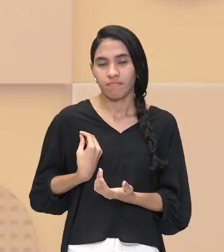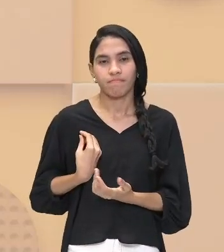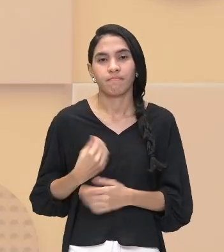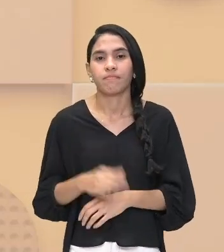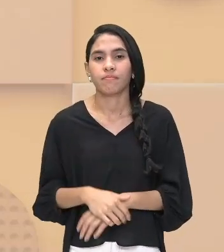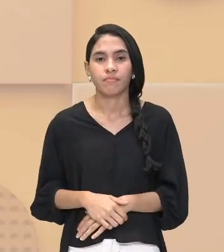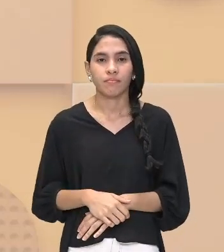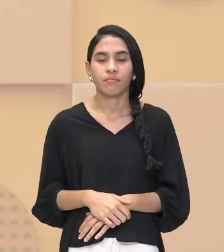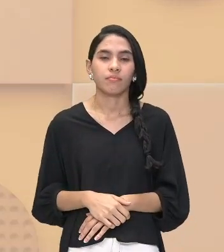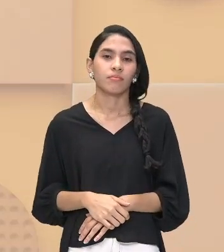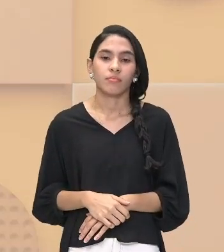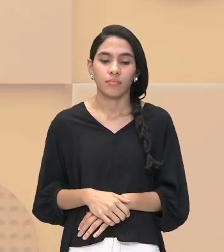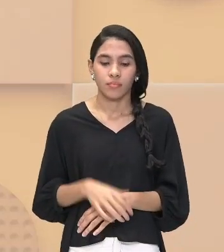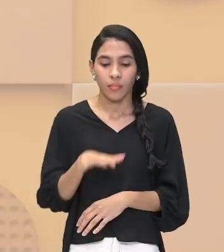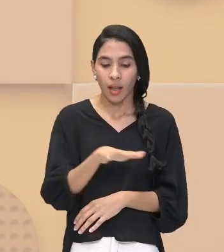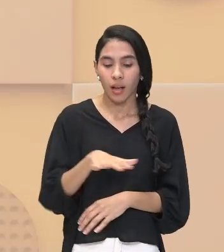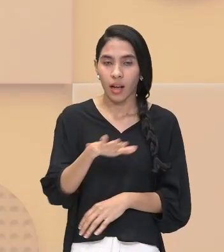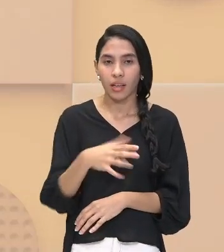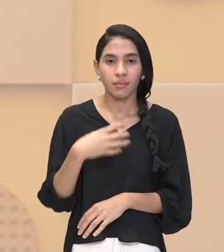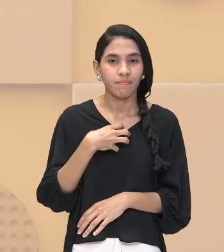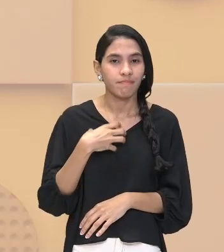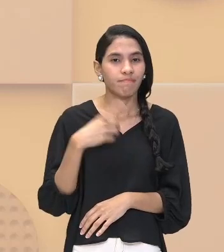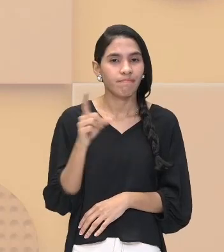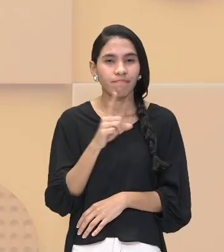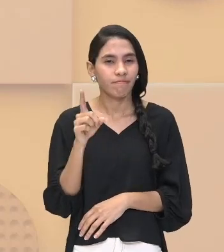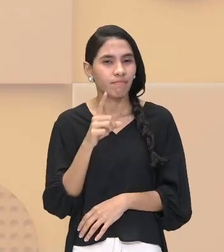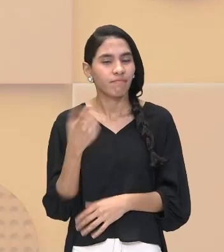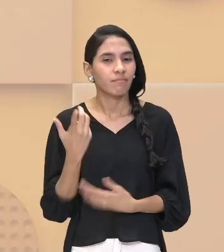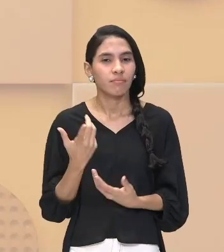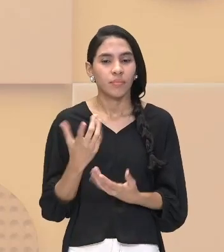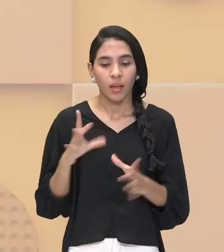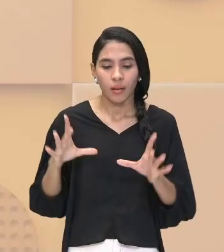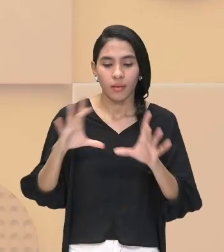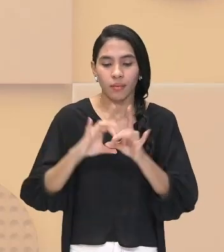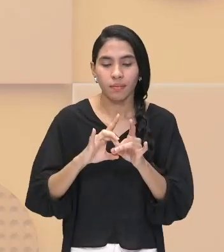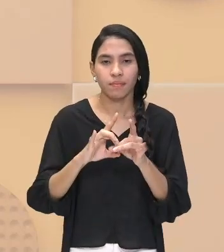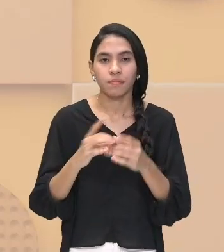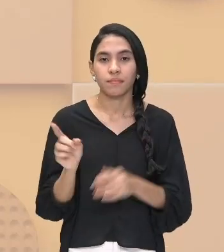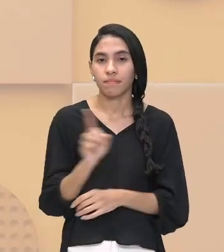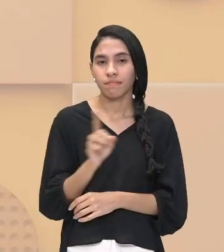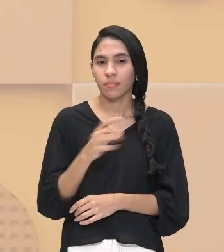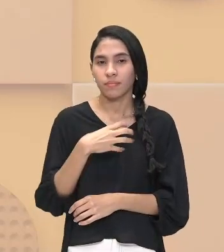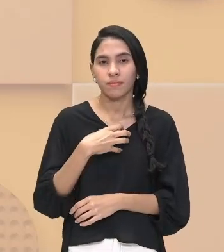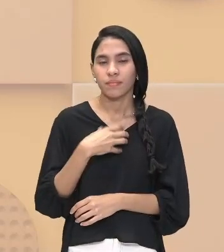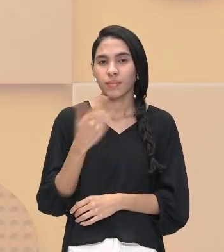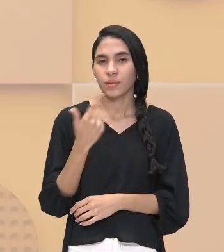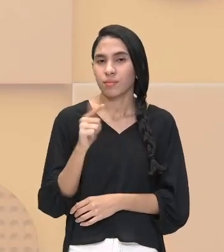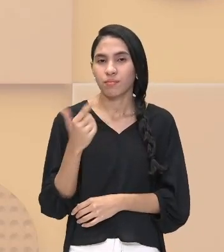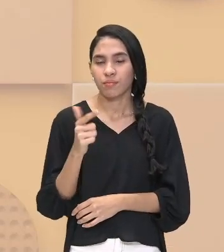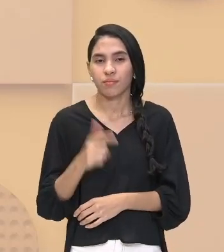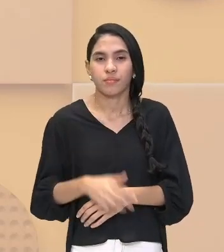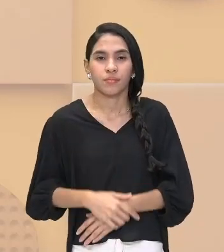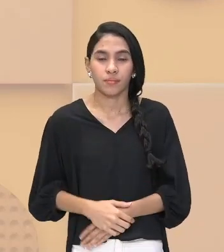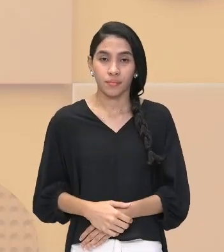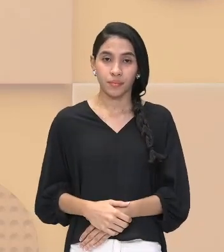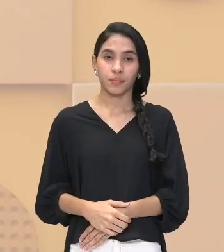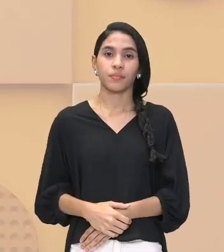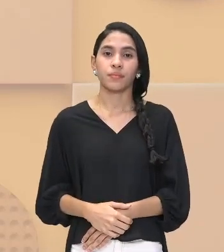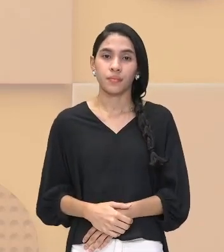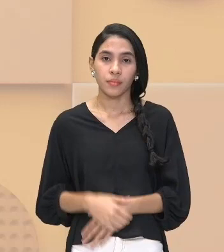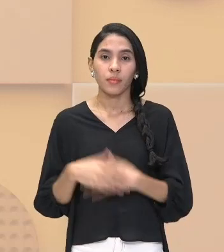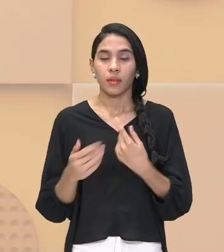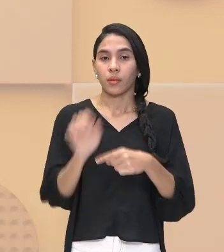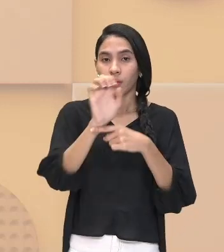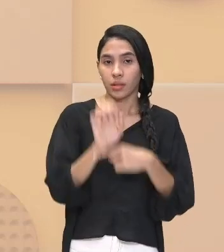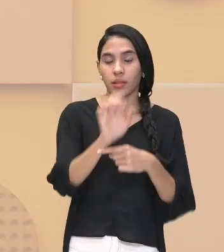nacionalmente. Elas não eram pertencentes daquele território, não se sentiam unidas nacionalmente. Não havia esse sentimento. Então, o